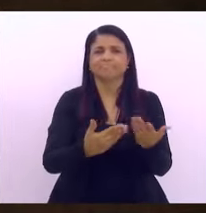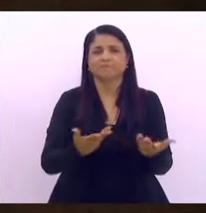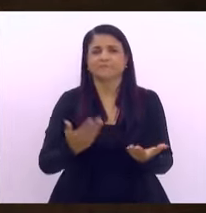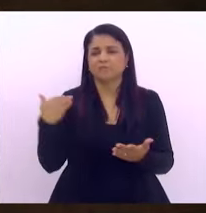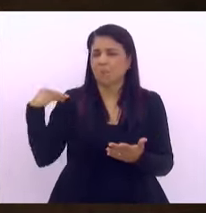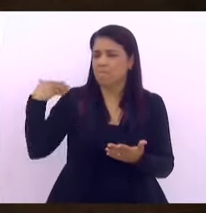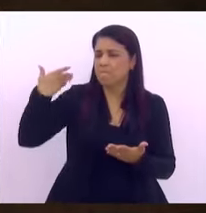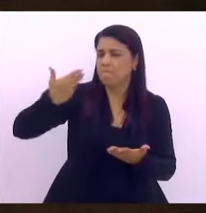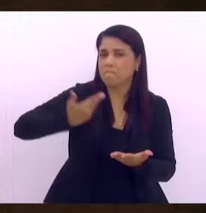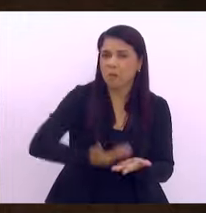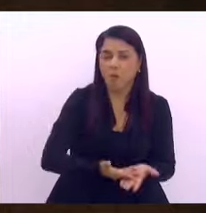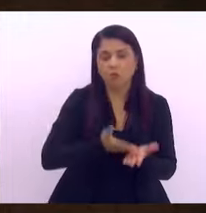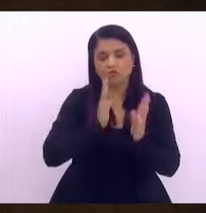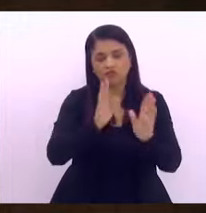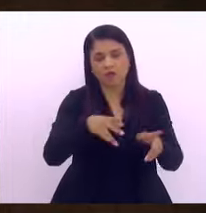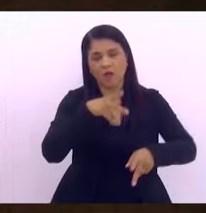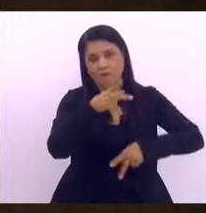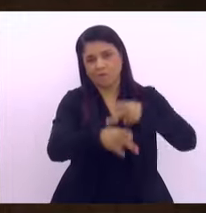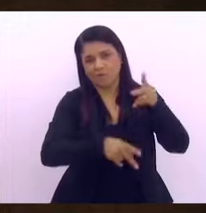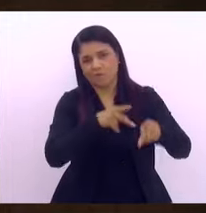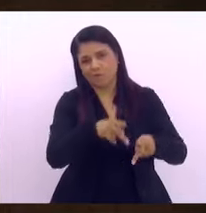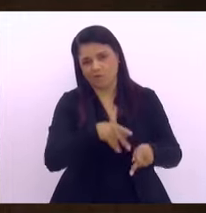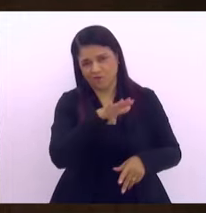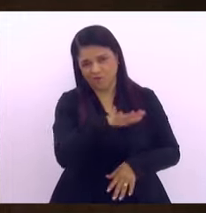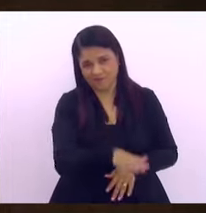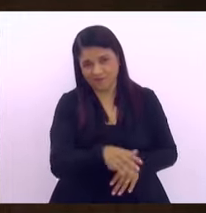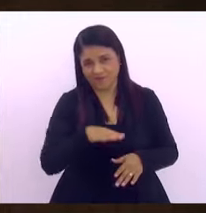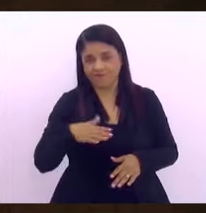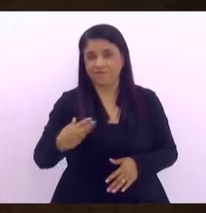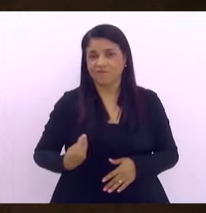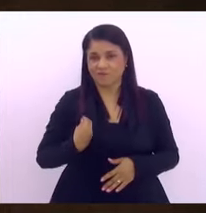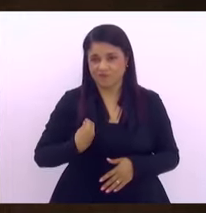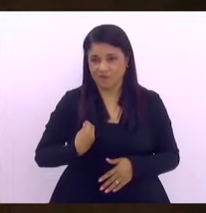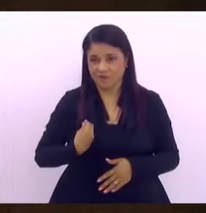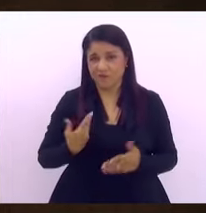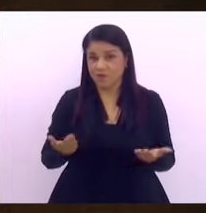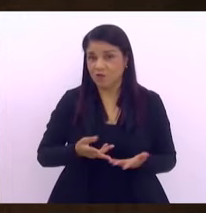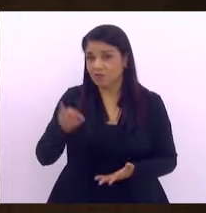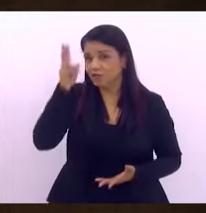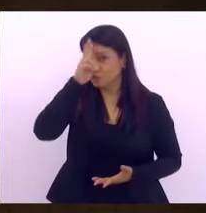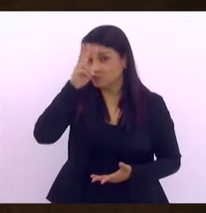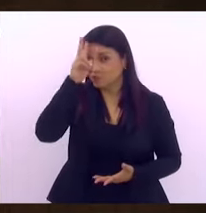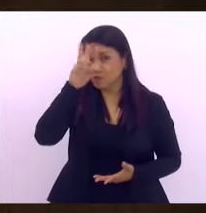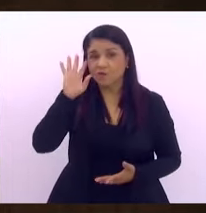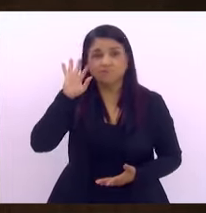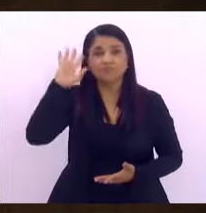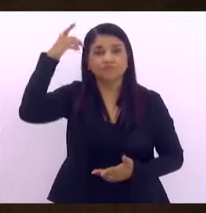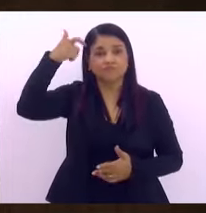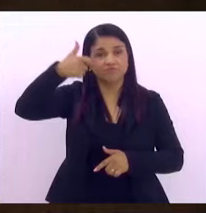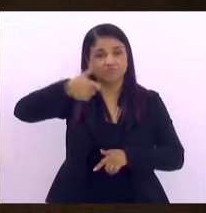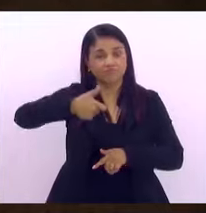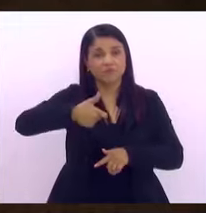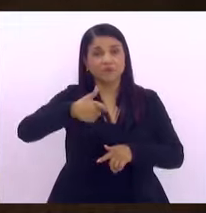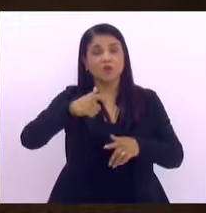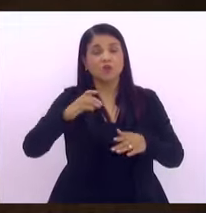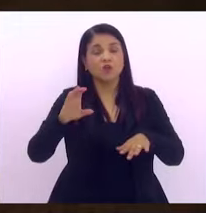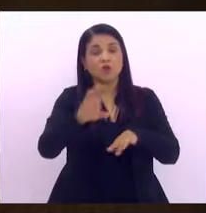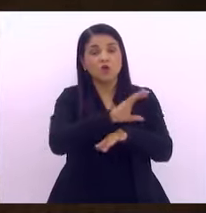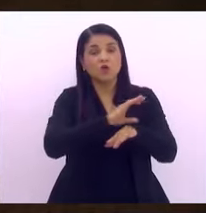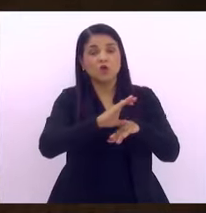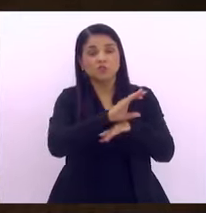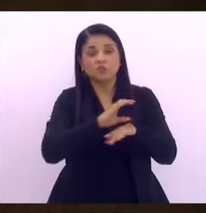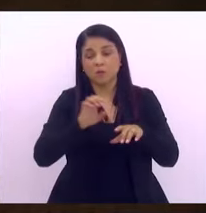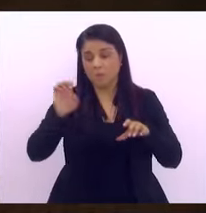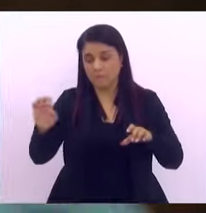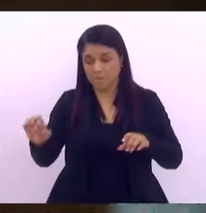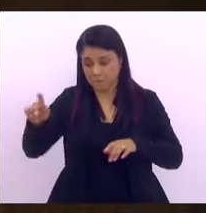povo que já ocupava aquela terra. Mas, hoje, historicamente, é a melhor solução, a constituição de dois estados que reivindicam